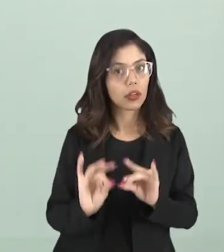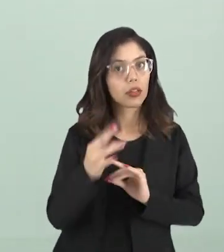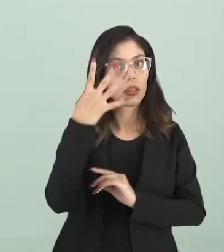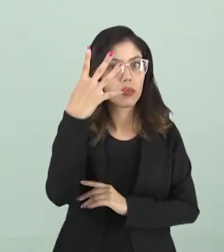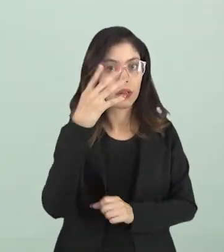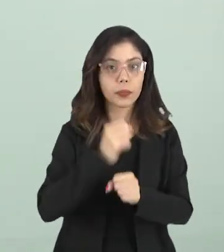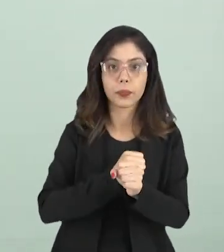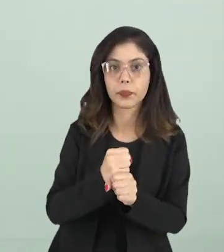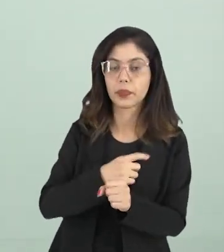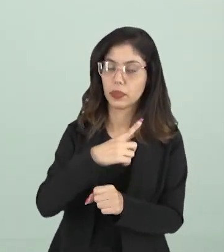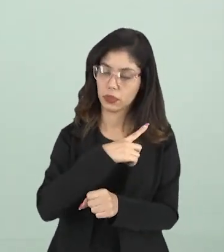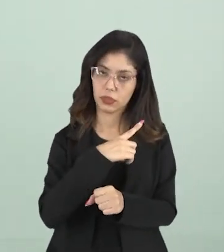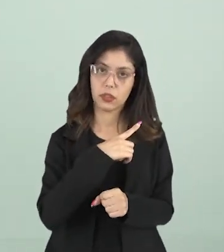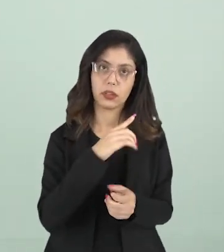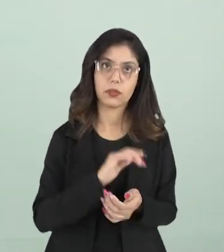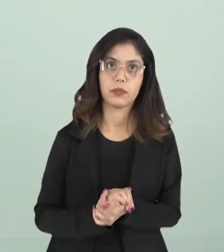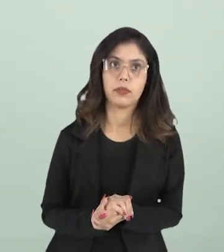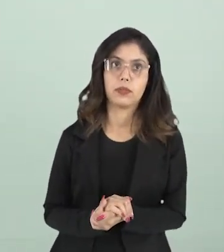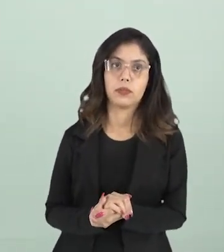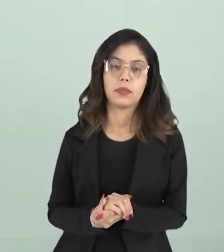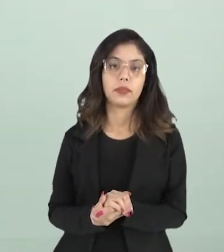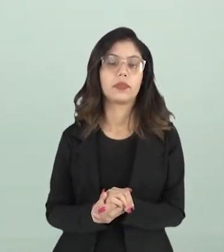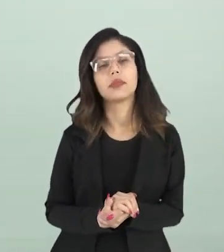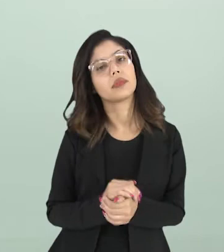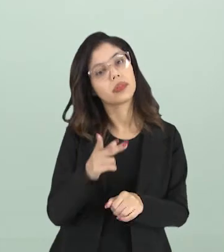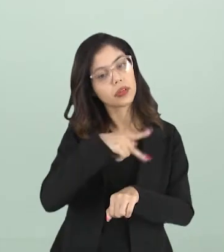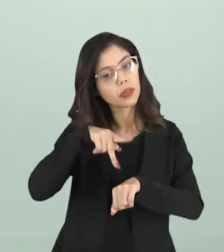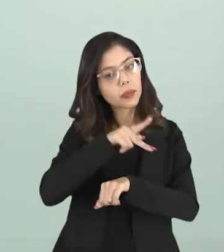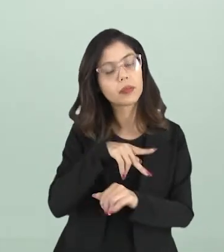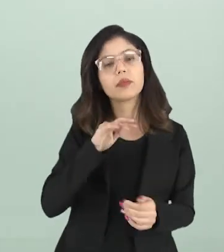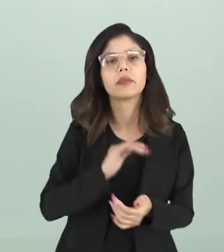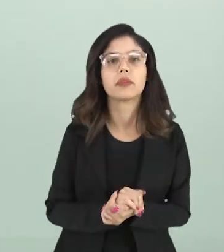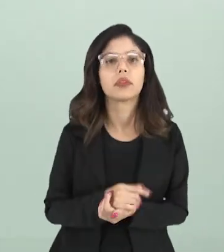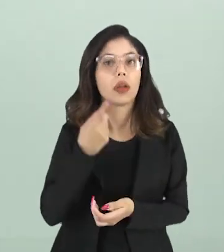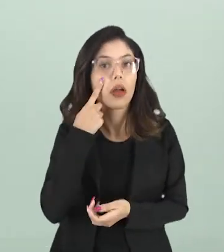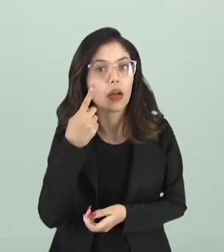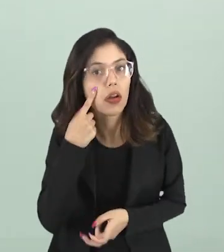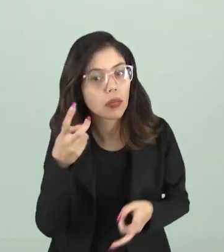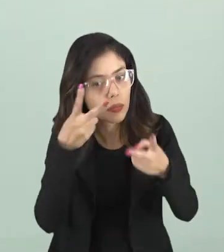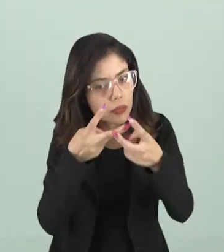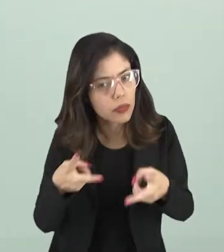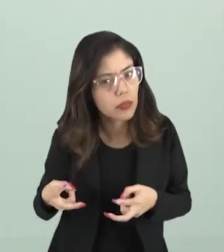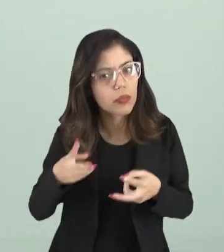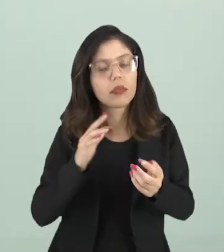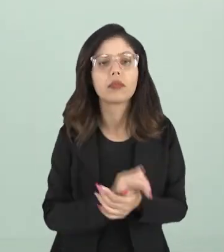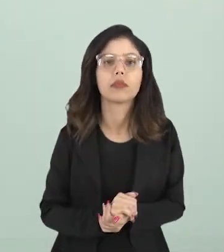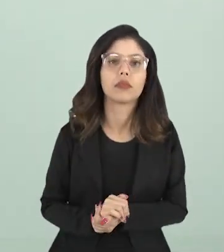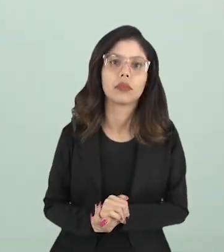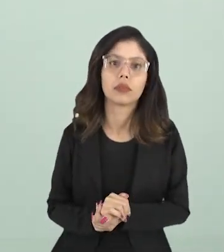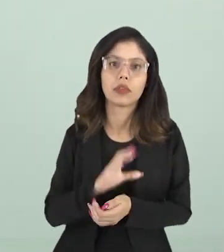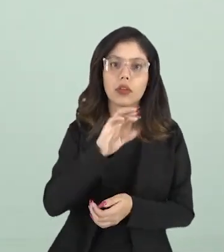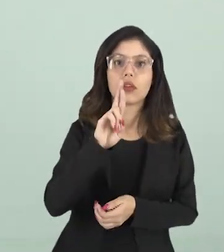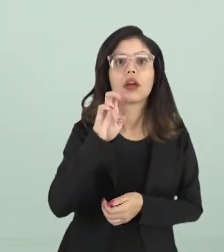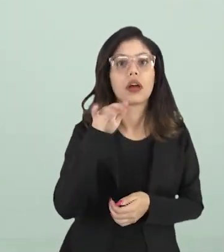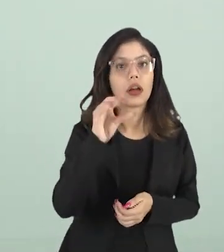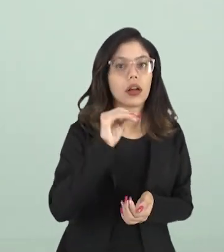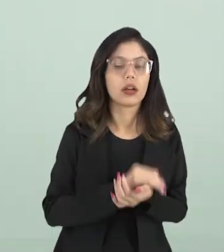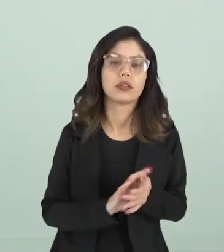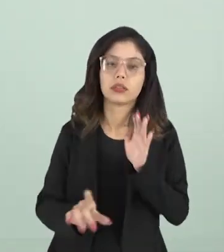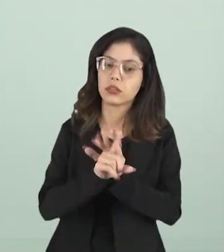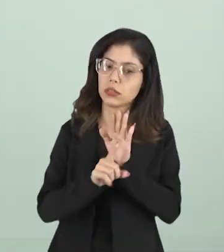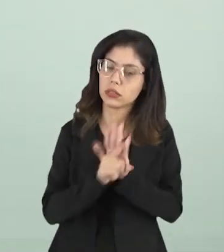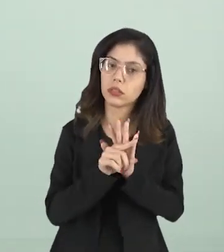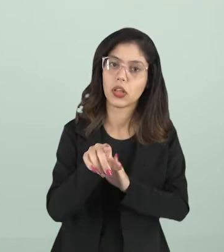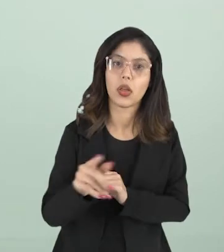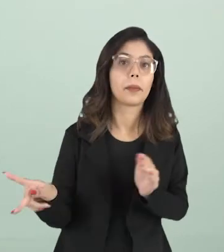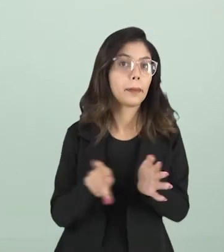anos, nós temos eleições no nosso país, observando, digamos assim, os cargos que serão eleitos